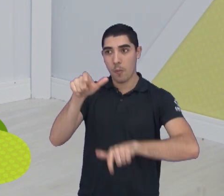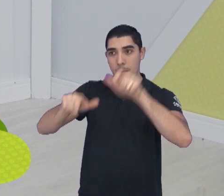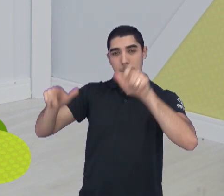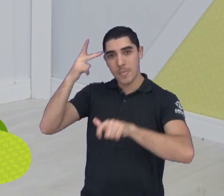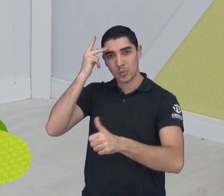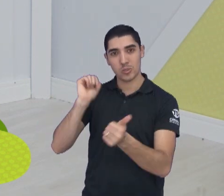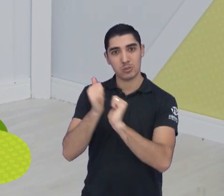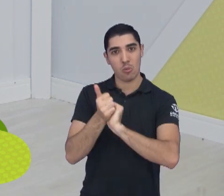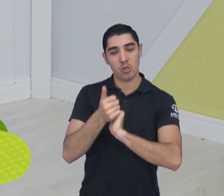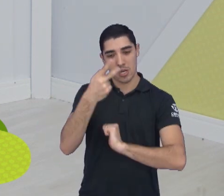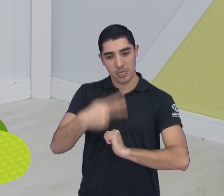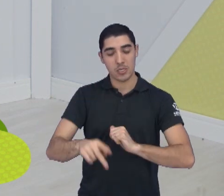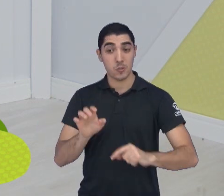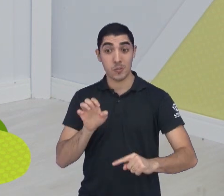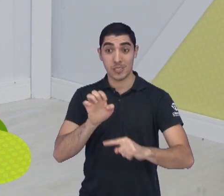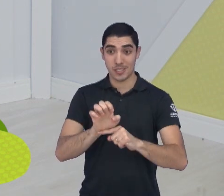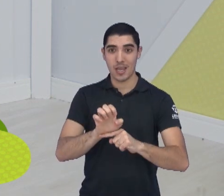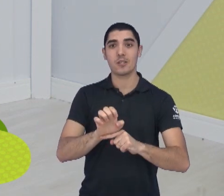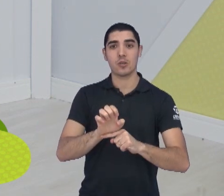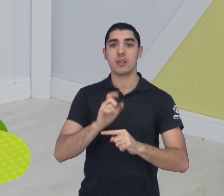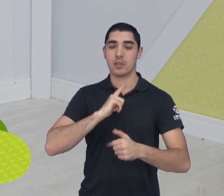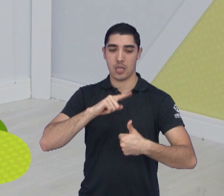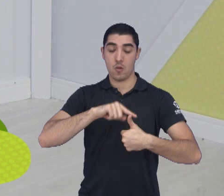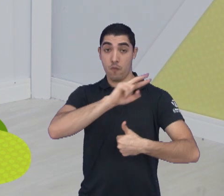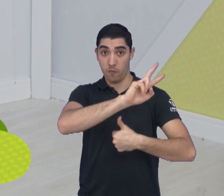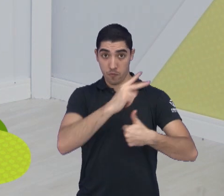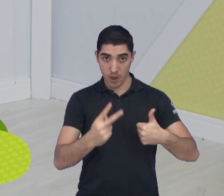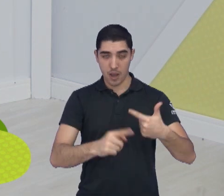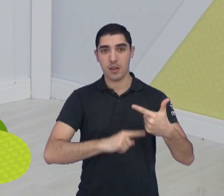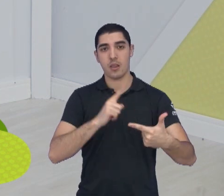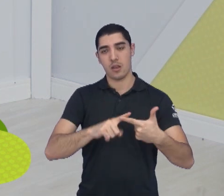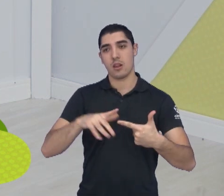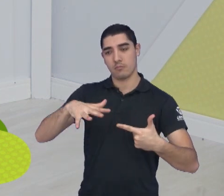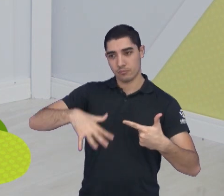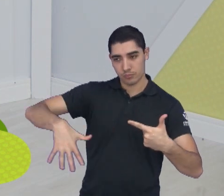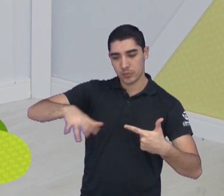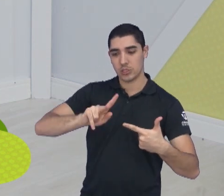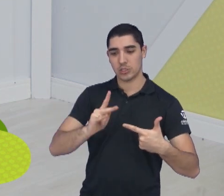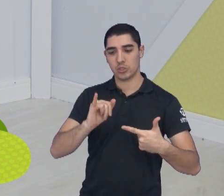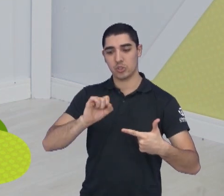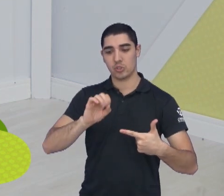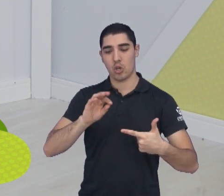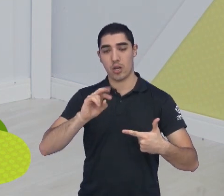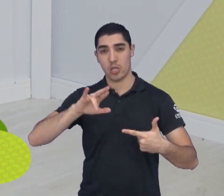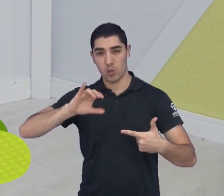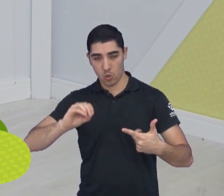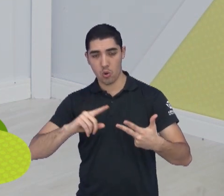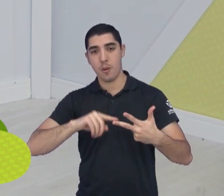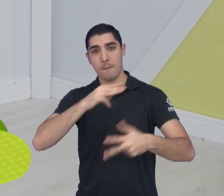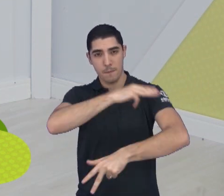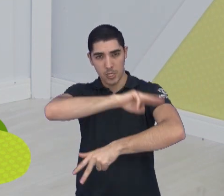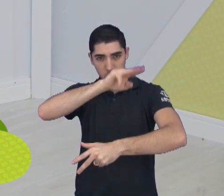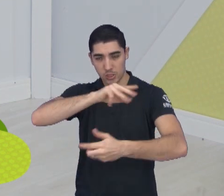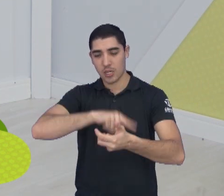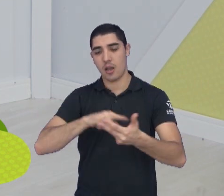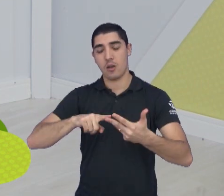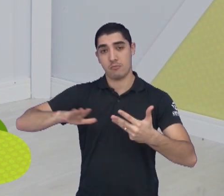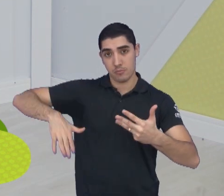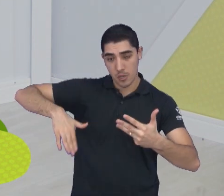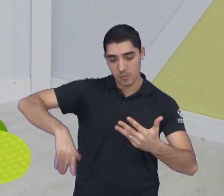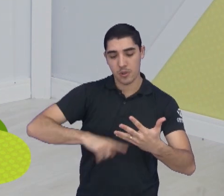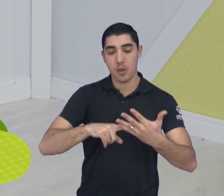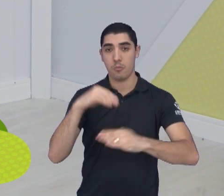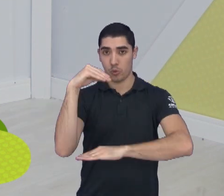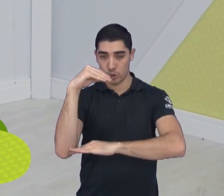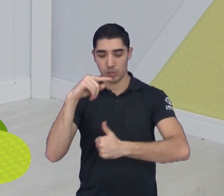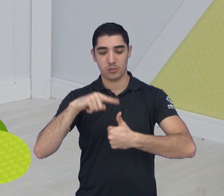região esportiva do estado, que compreende o Vale do Paraíba, Vale Histórico, Serra da Mantiqueira, Litoral Norte, região Mogiana e